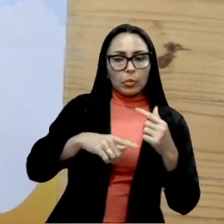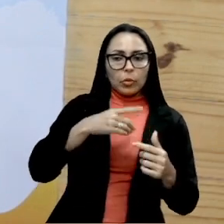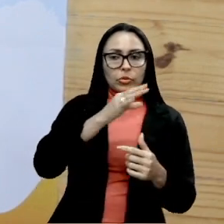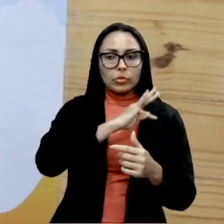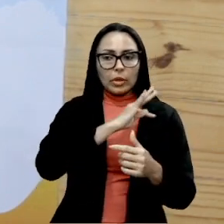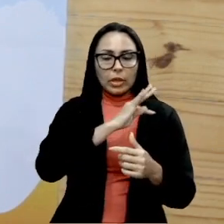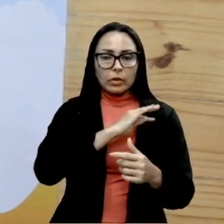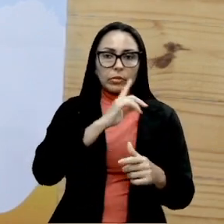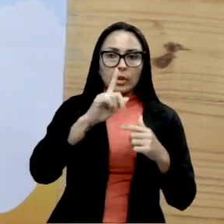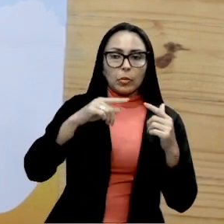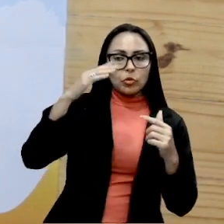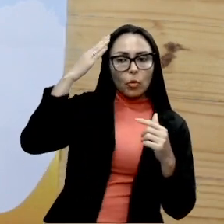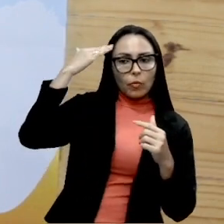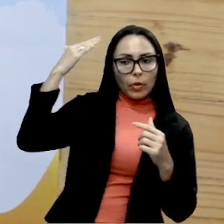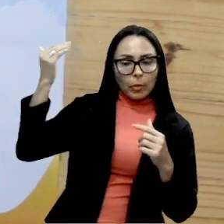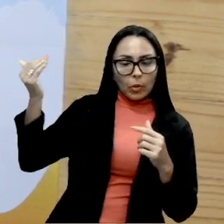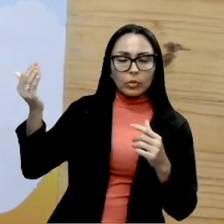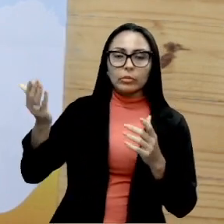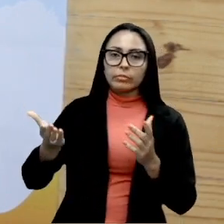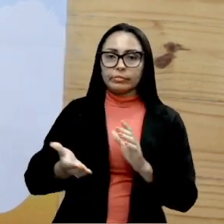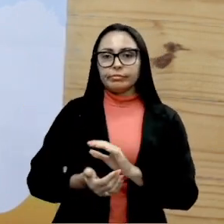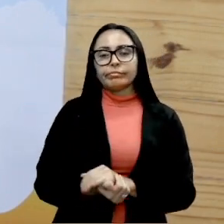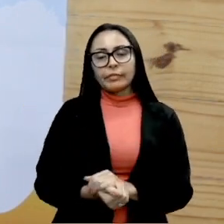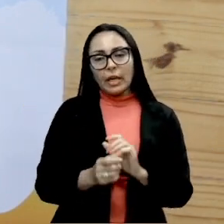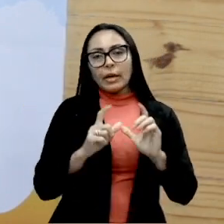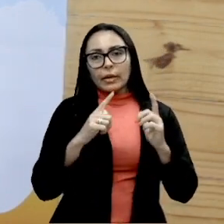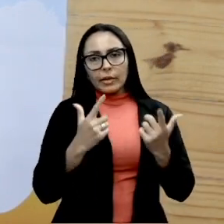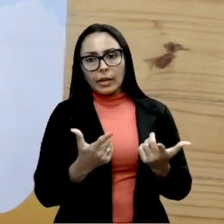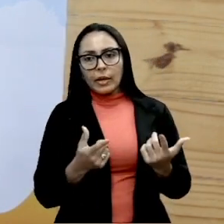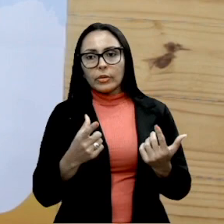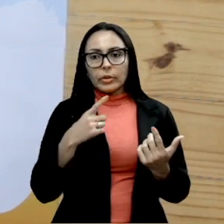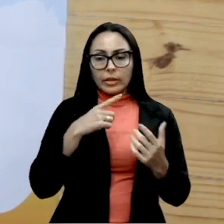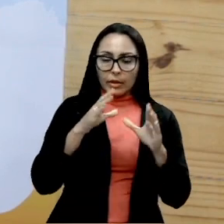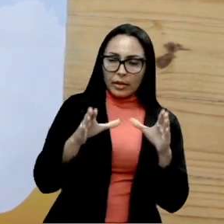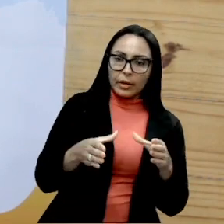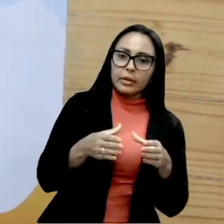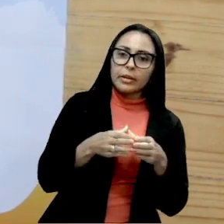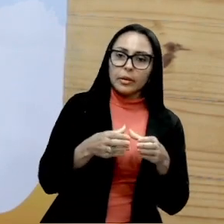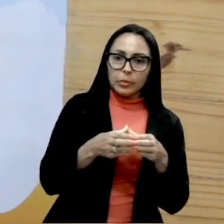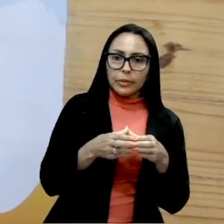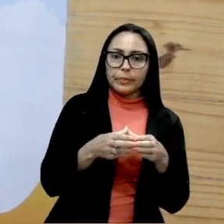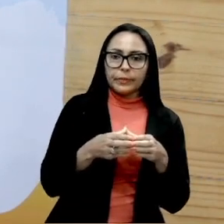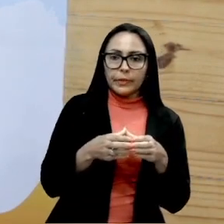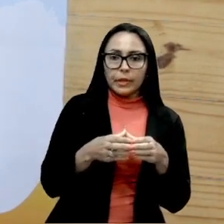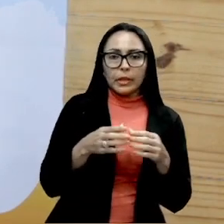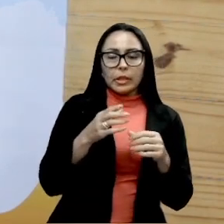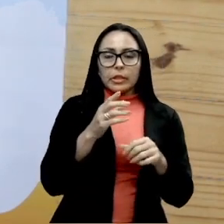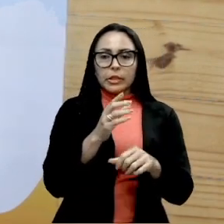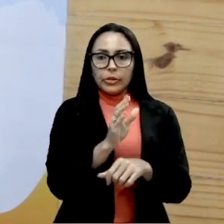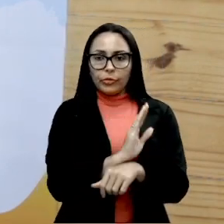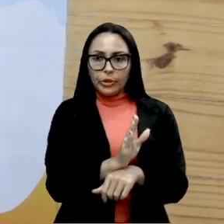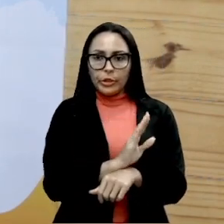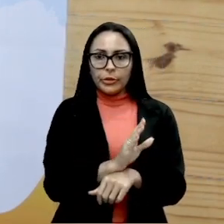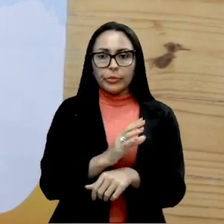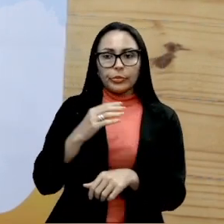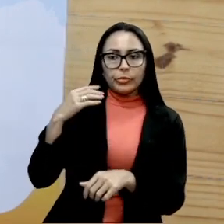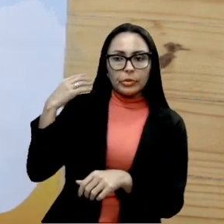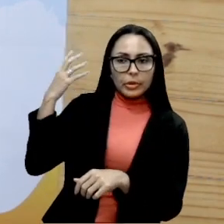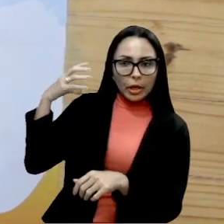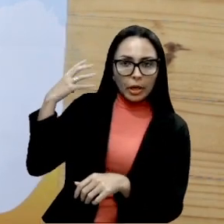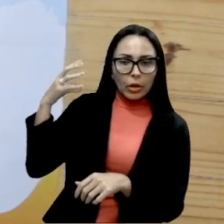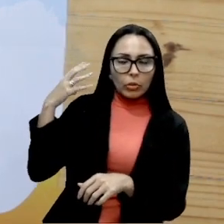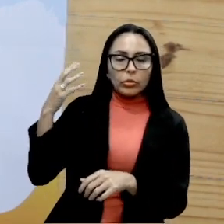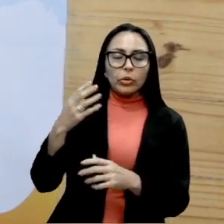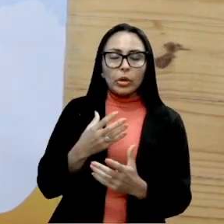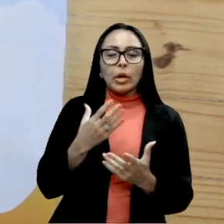atores. Claro que também tem a equipe de vídeo, a equipe de áudio, esses atrasam, mas eles